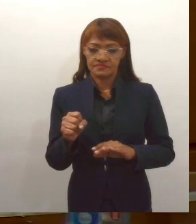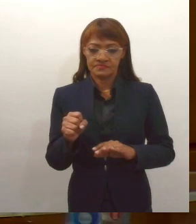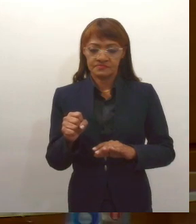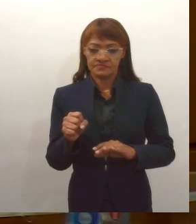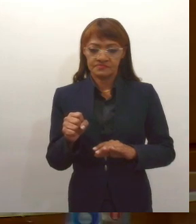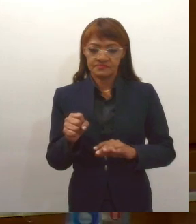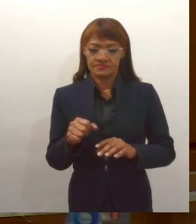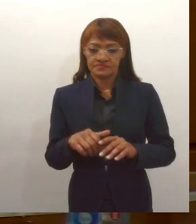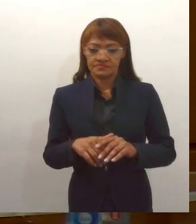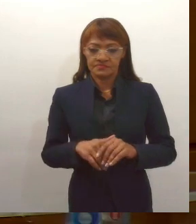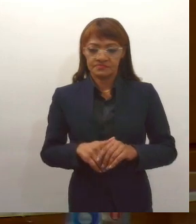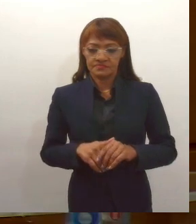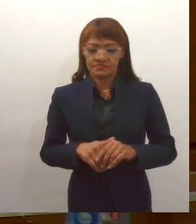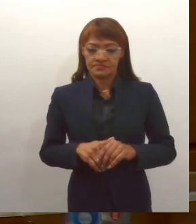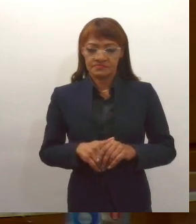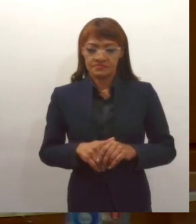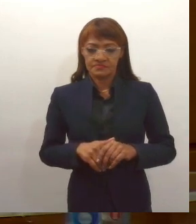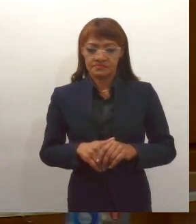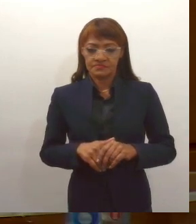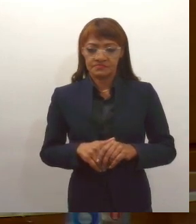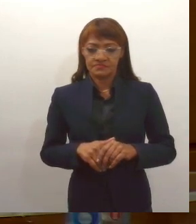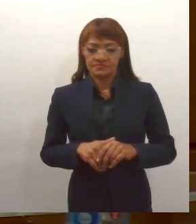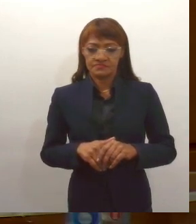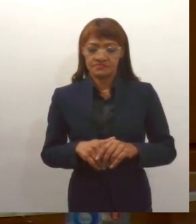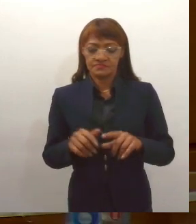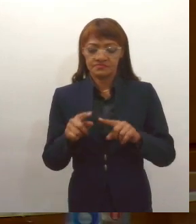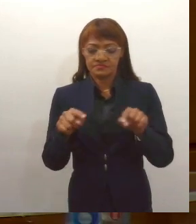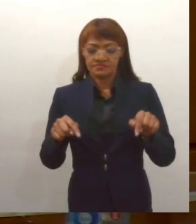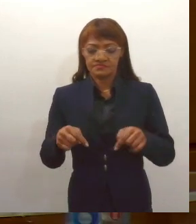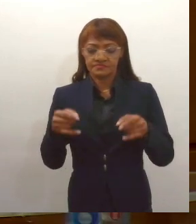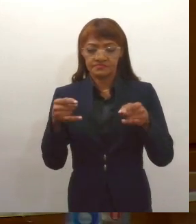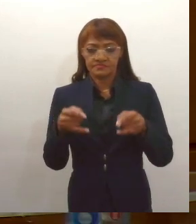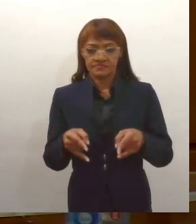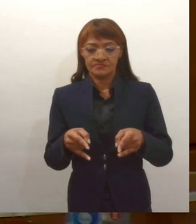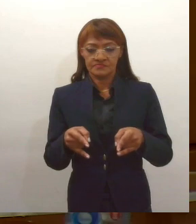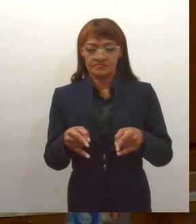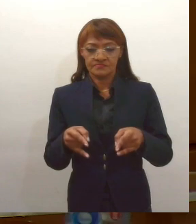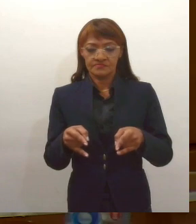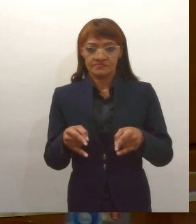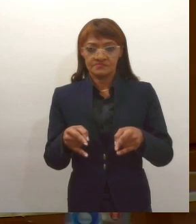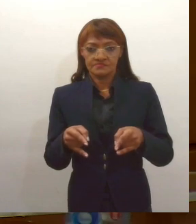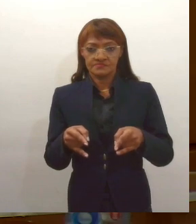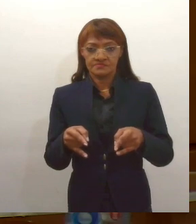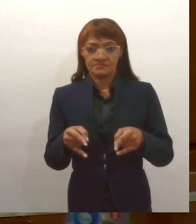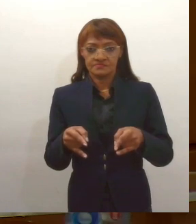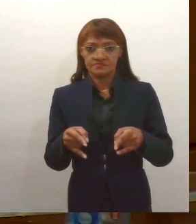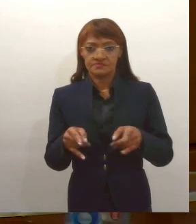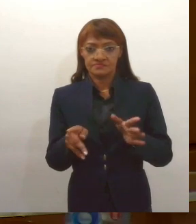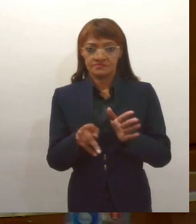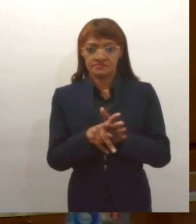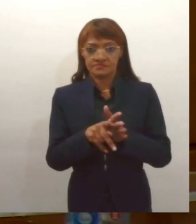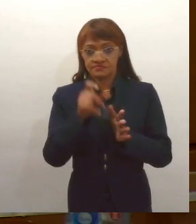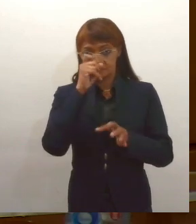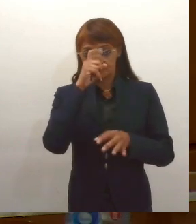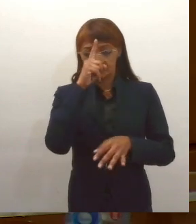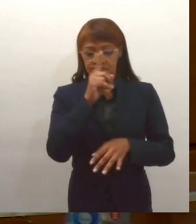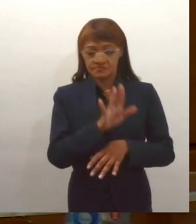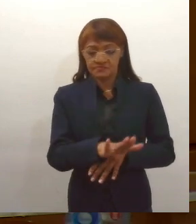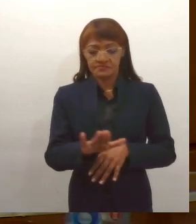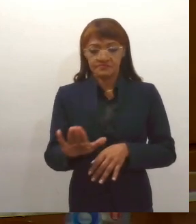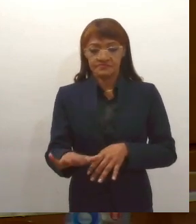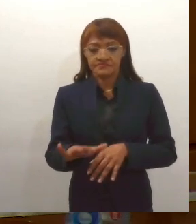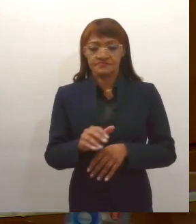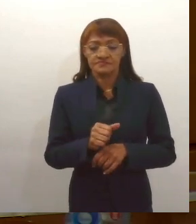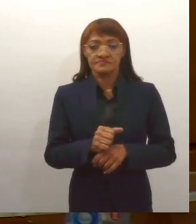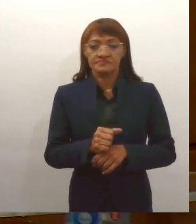leitos pediátricos no Hospital da Criança em mais uma demonstração de compromisso com a saúde